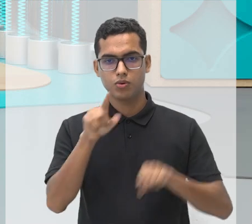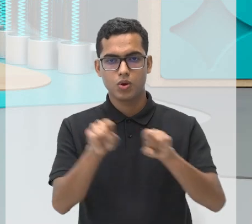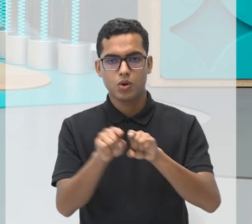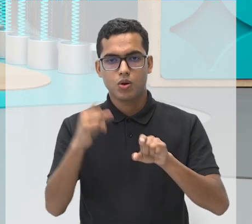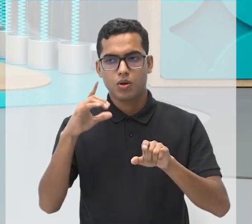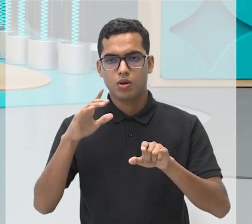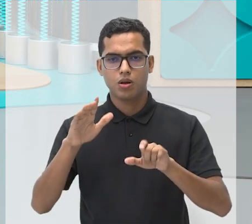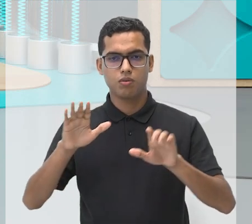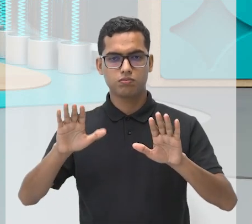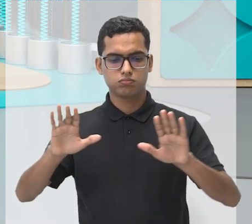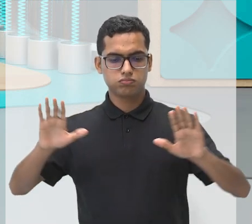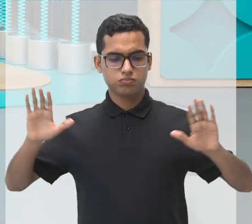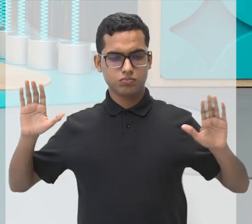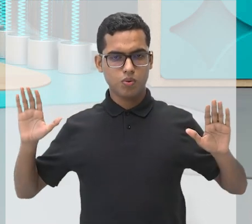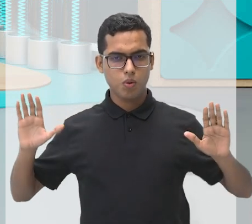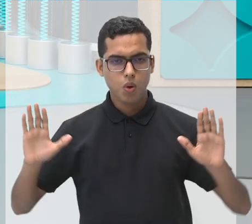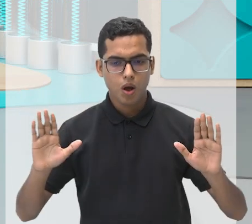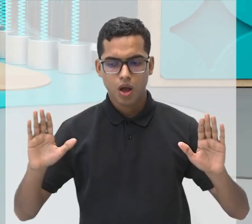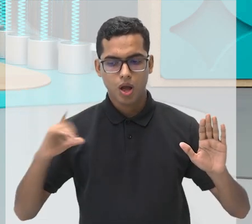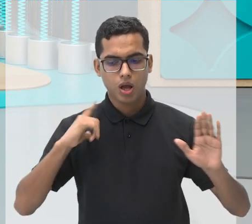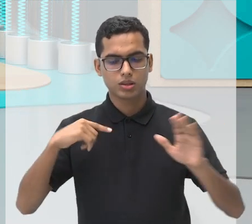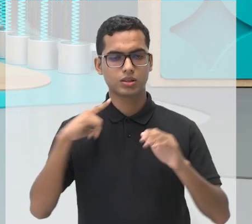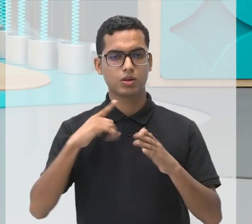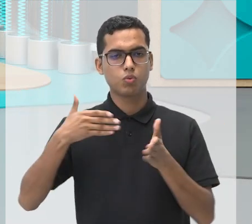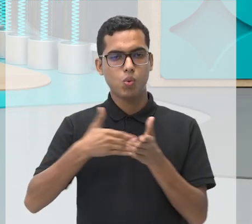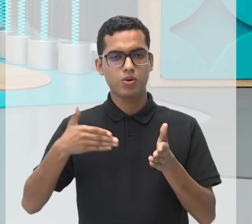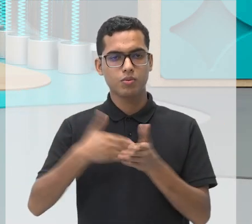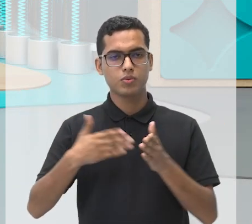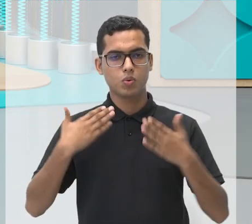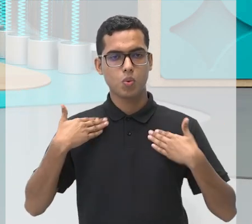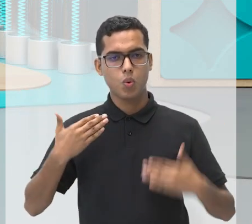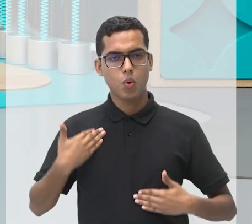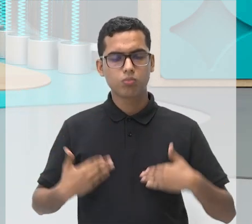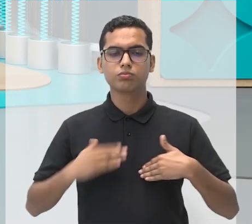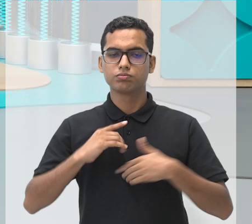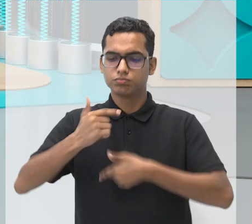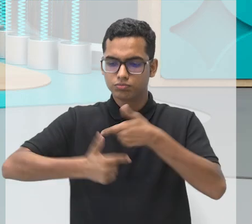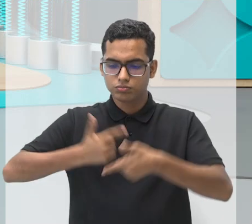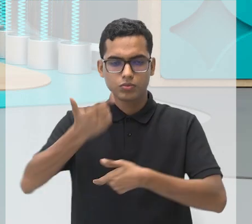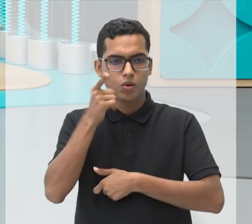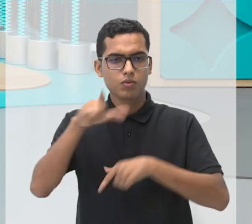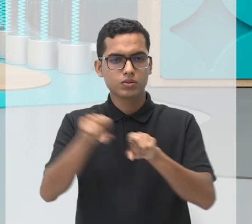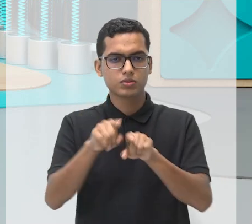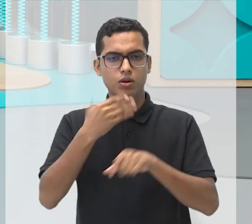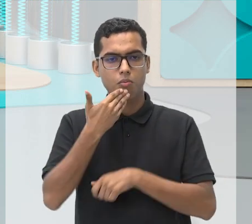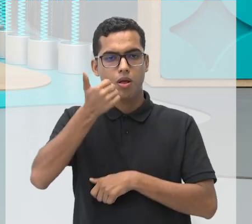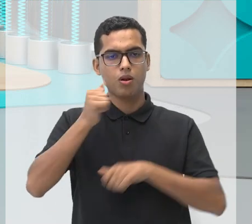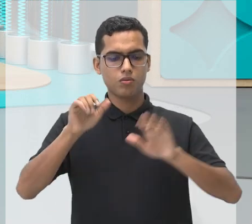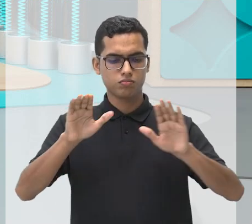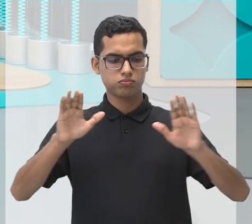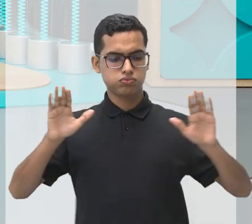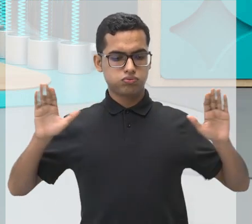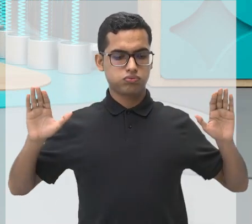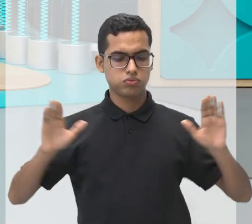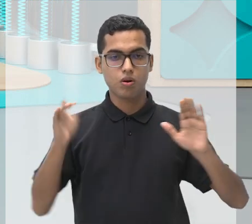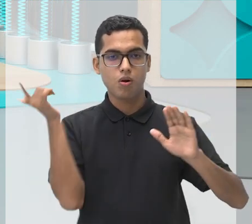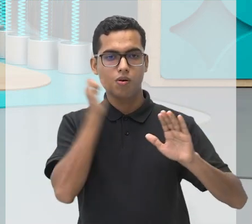vamos trabalhar essa capacidade para aperfeiçoar essa capacidade física, ok? A gente consegue